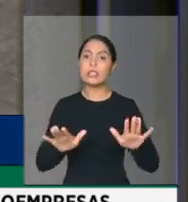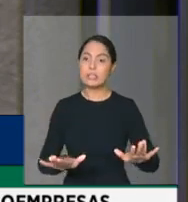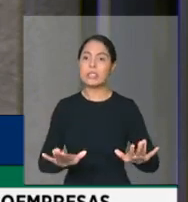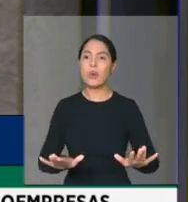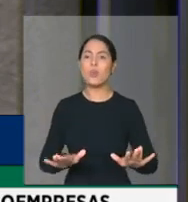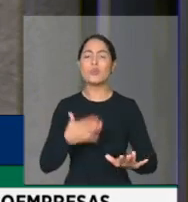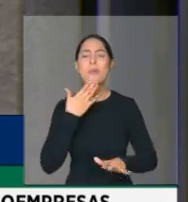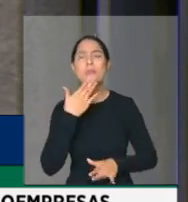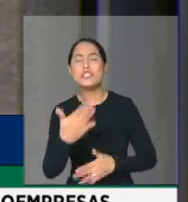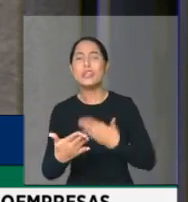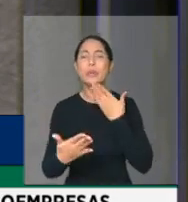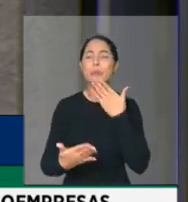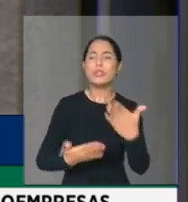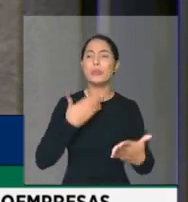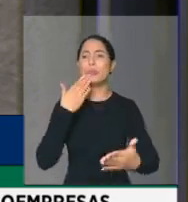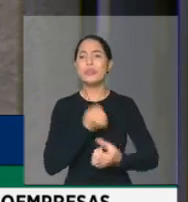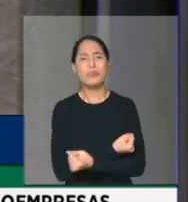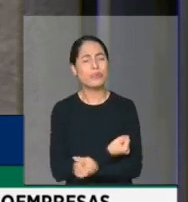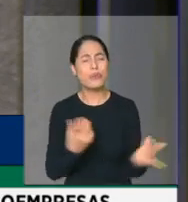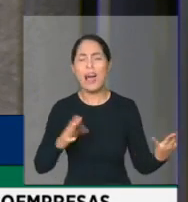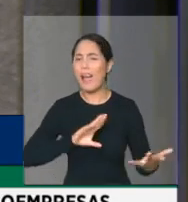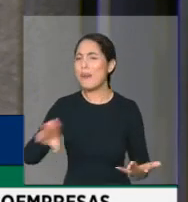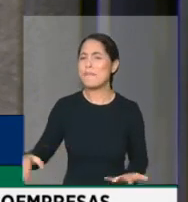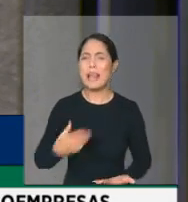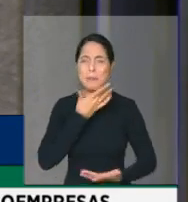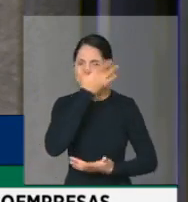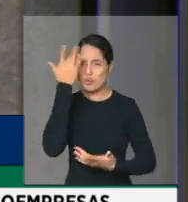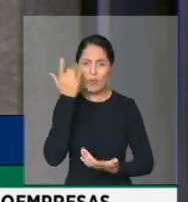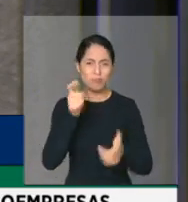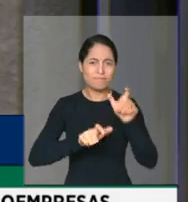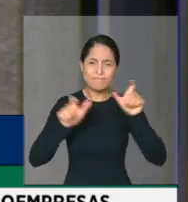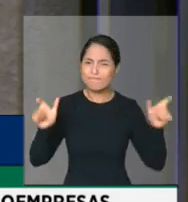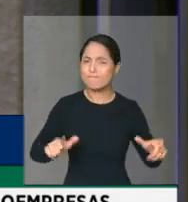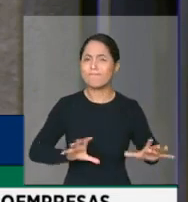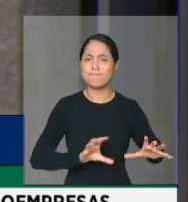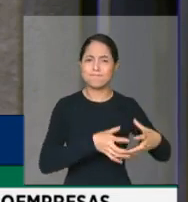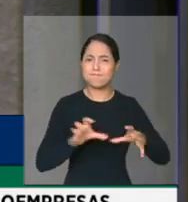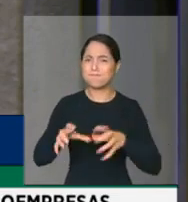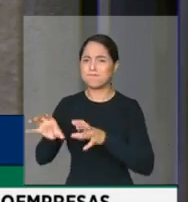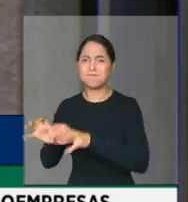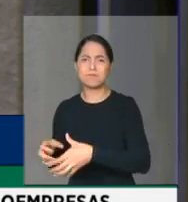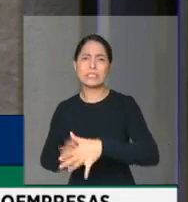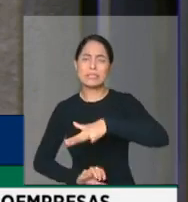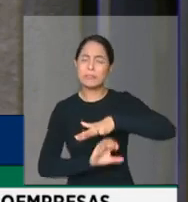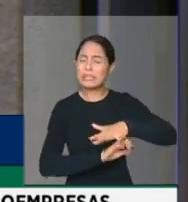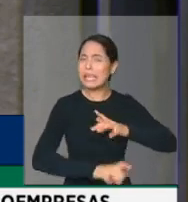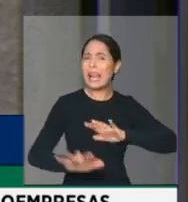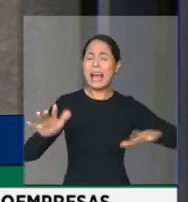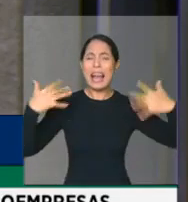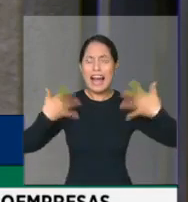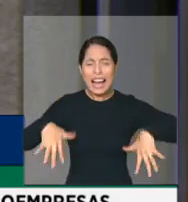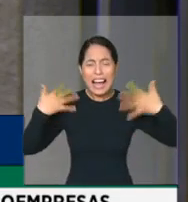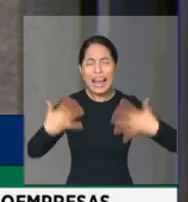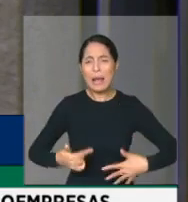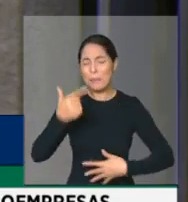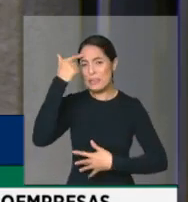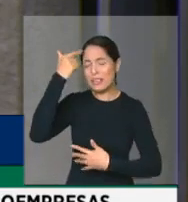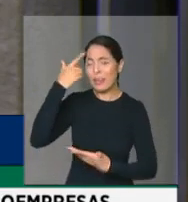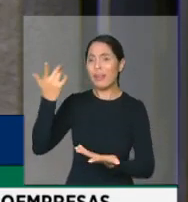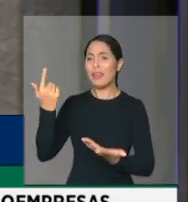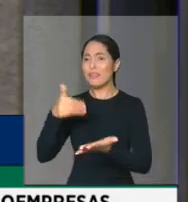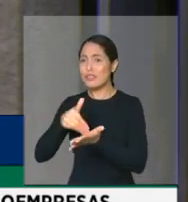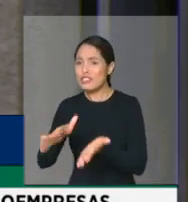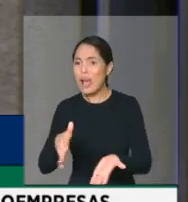são pedidos, milhares de pedidos que chegam de micro e pequenos empresários desesperados, dizendo, olha, eu vou ter que demitir, eu vou